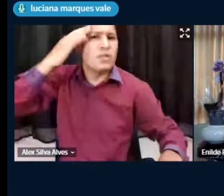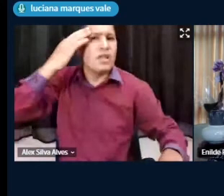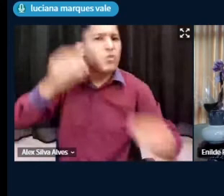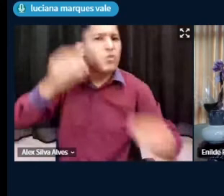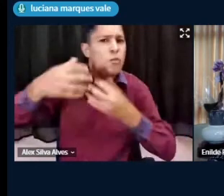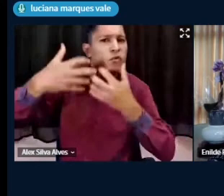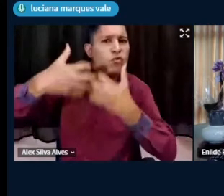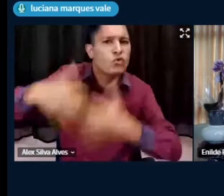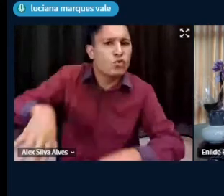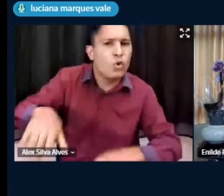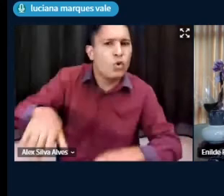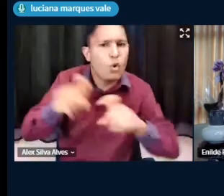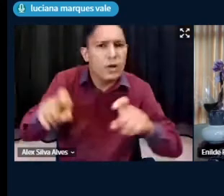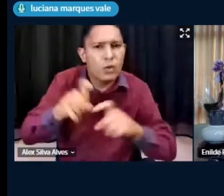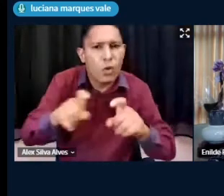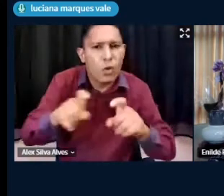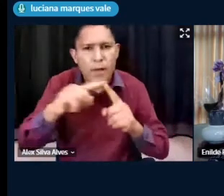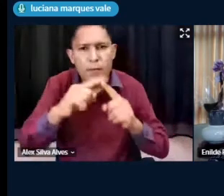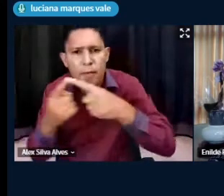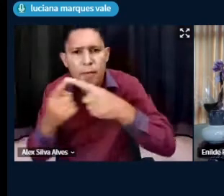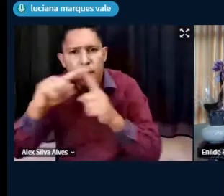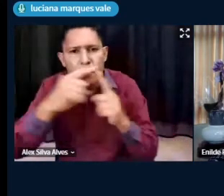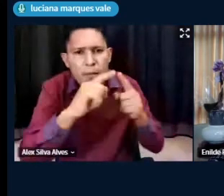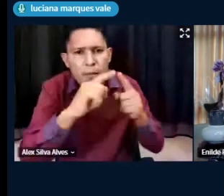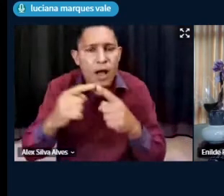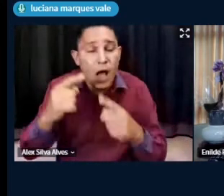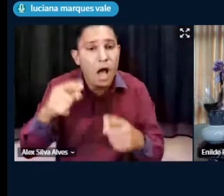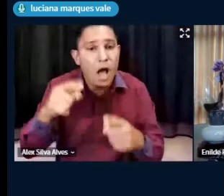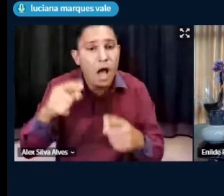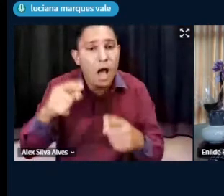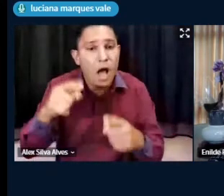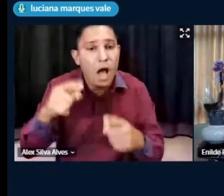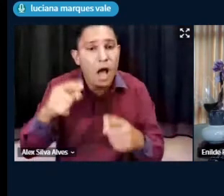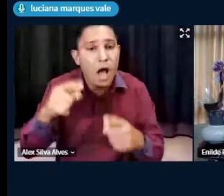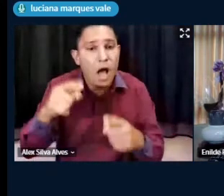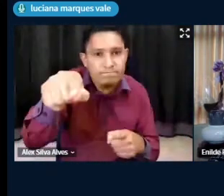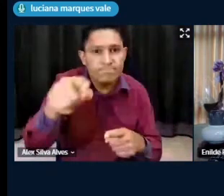dá nessa área de informática, de como funciona cada